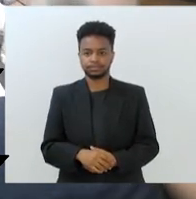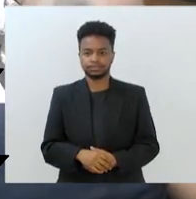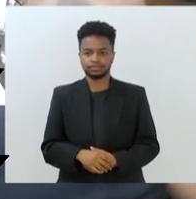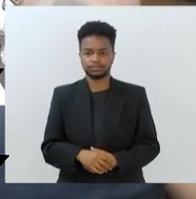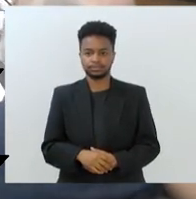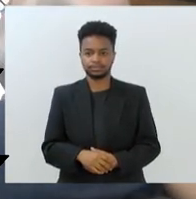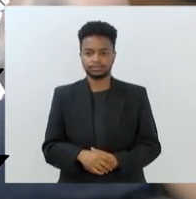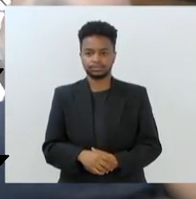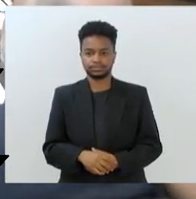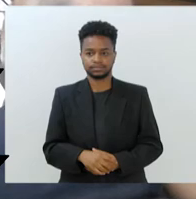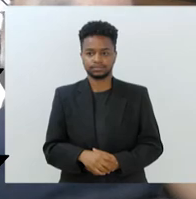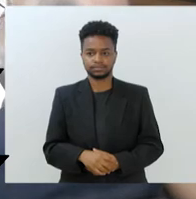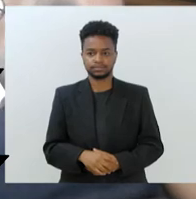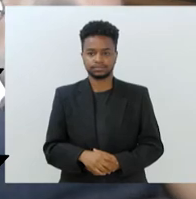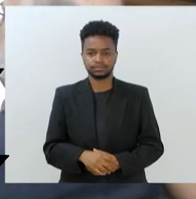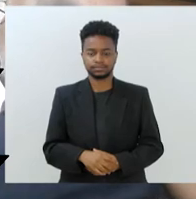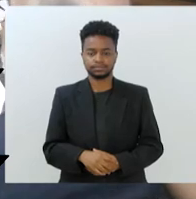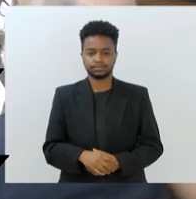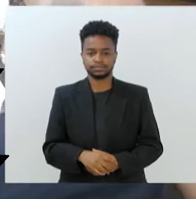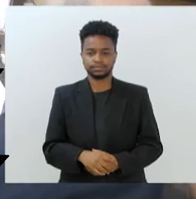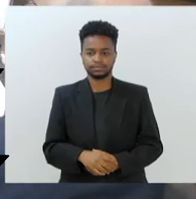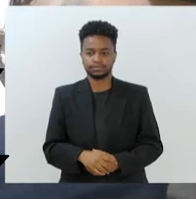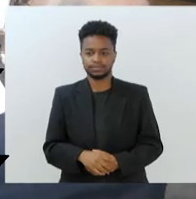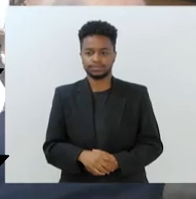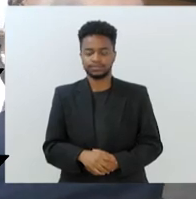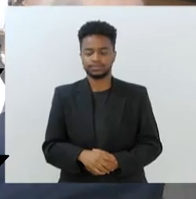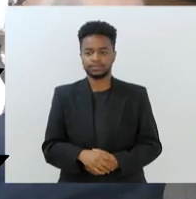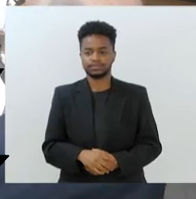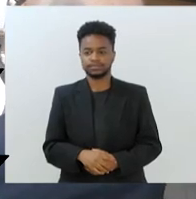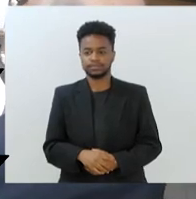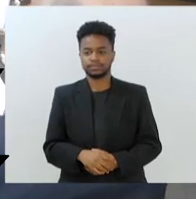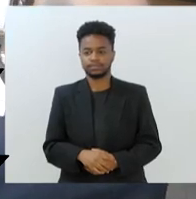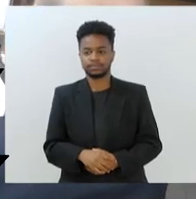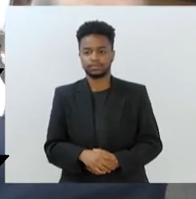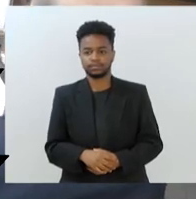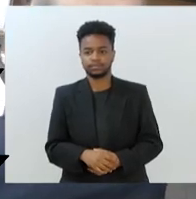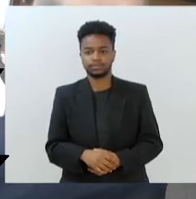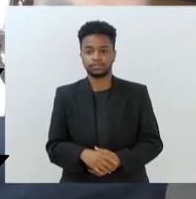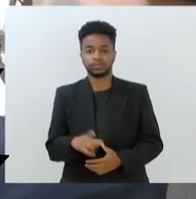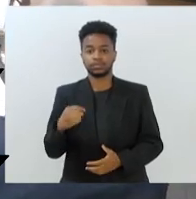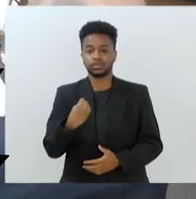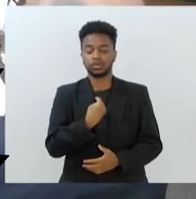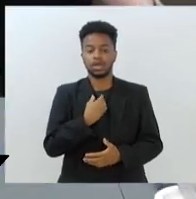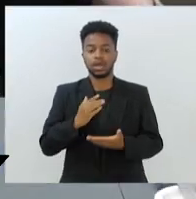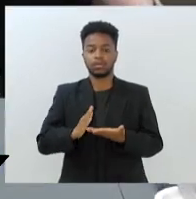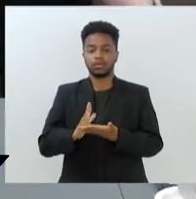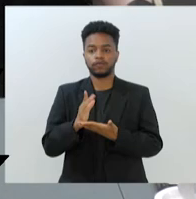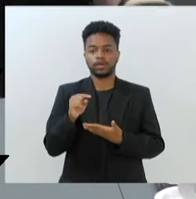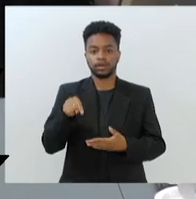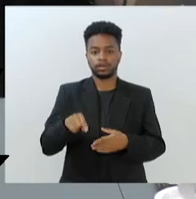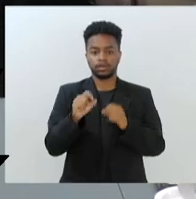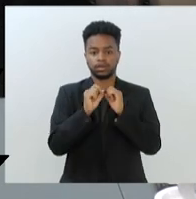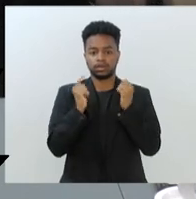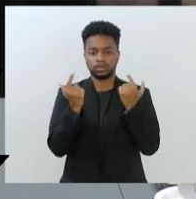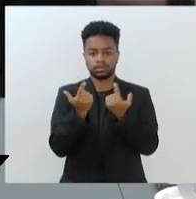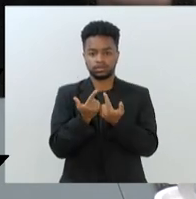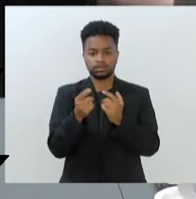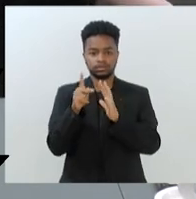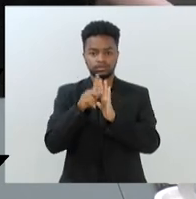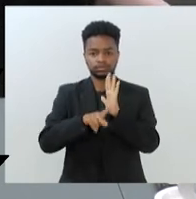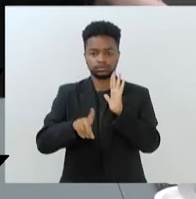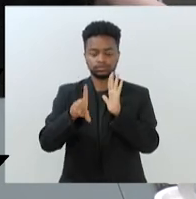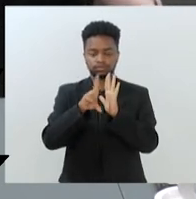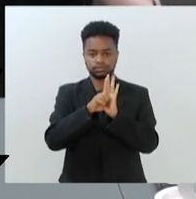Pode mudar, né? De memória. Provamos aqui nessa casa. Projeto de